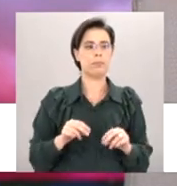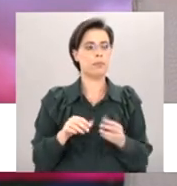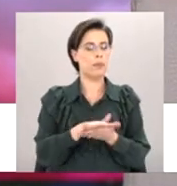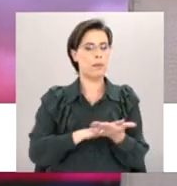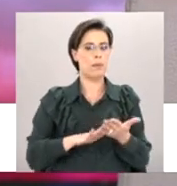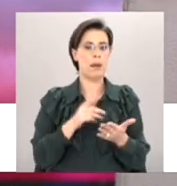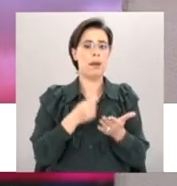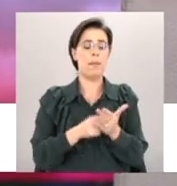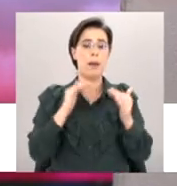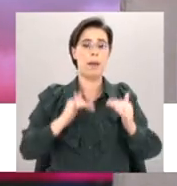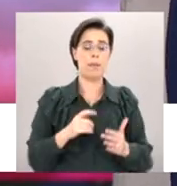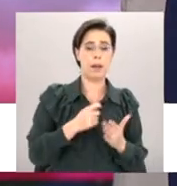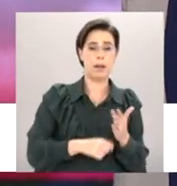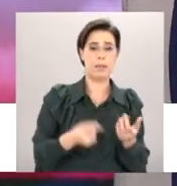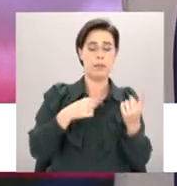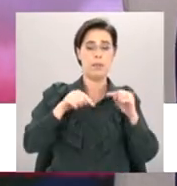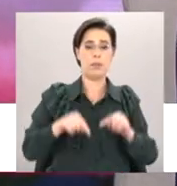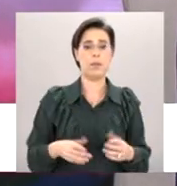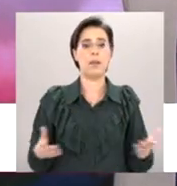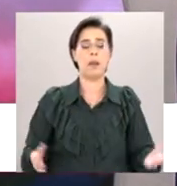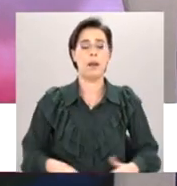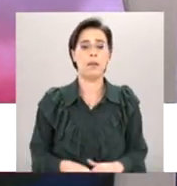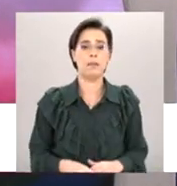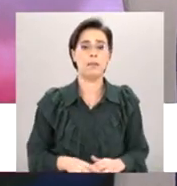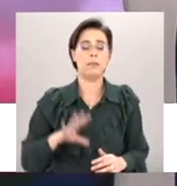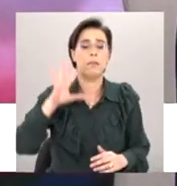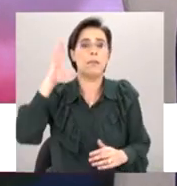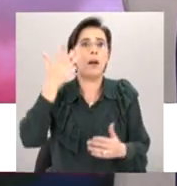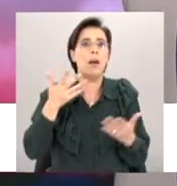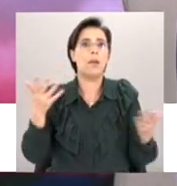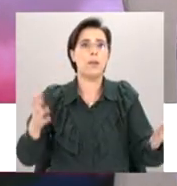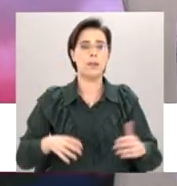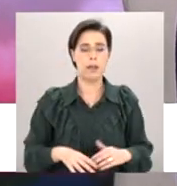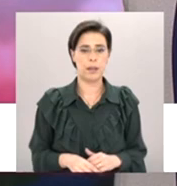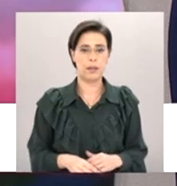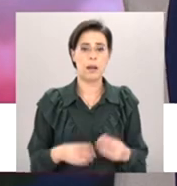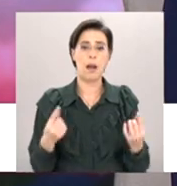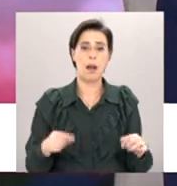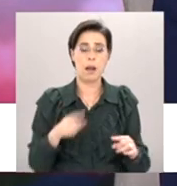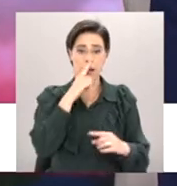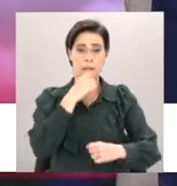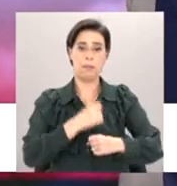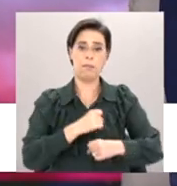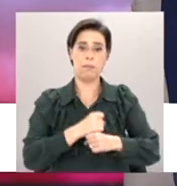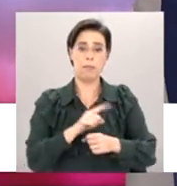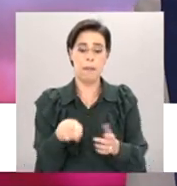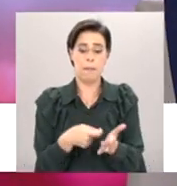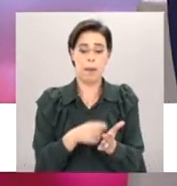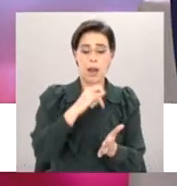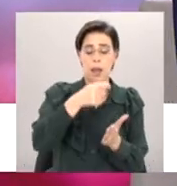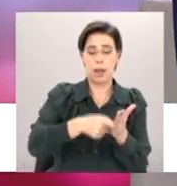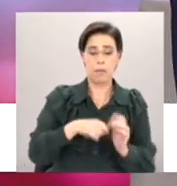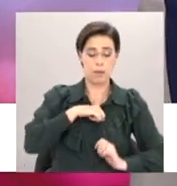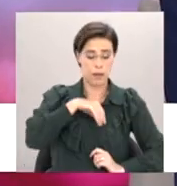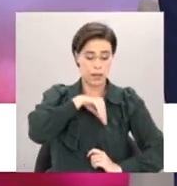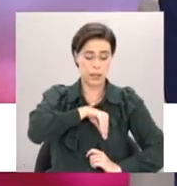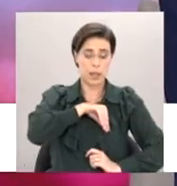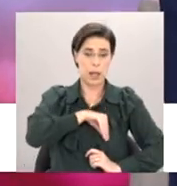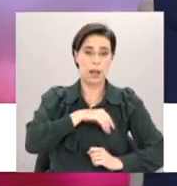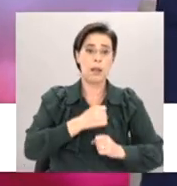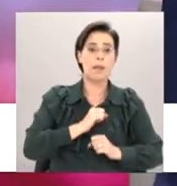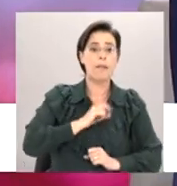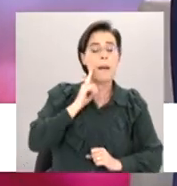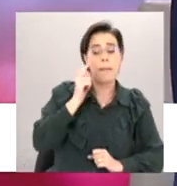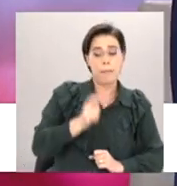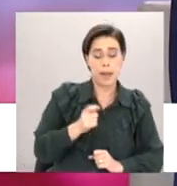é um cadinho agora depois o que acontece é que a quem trabalha paga os impostos sobre o seu salário sobre o